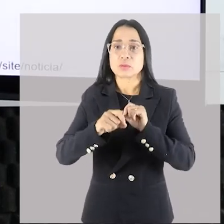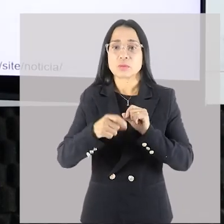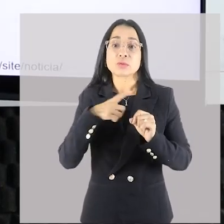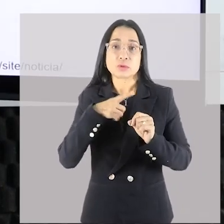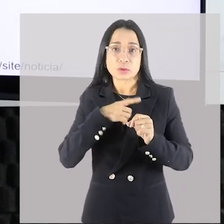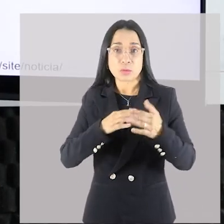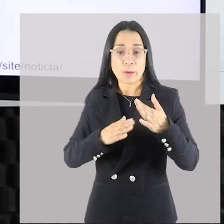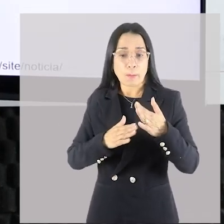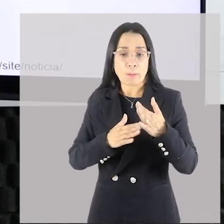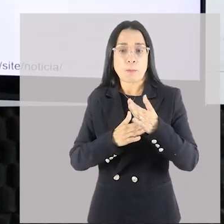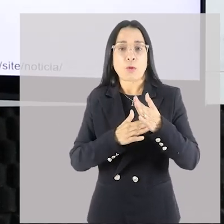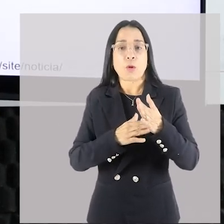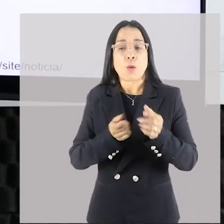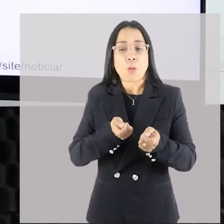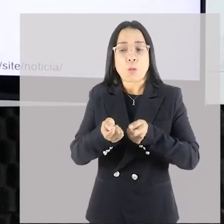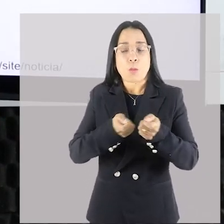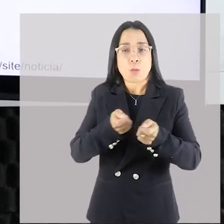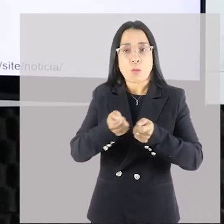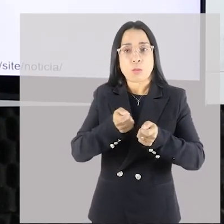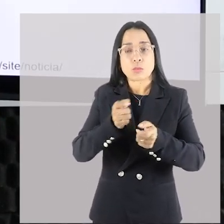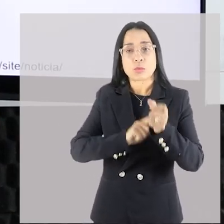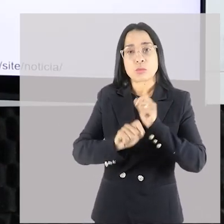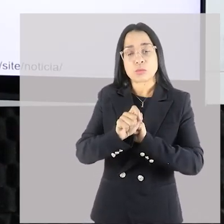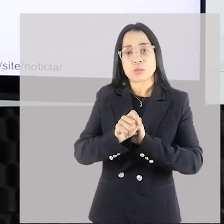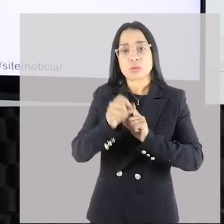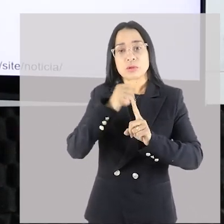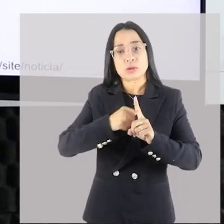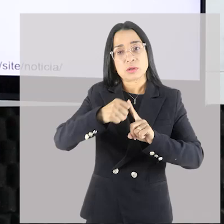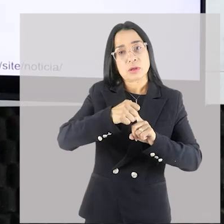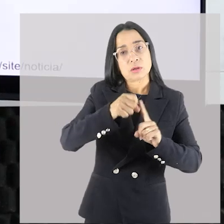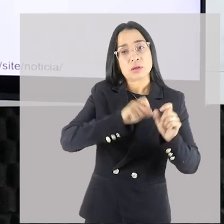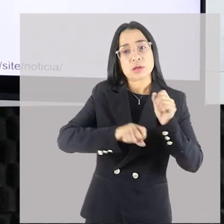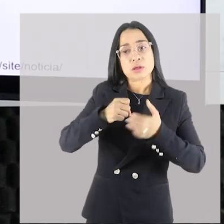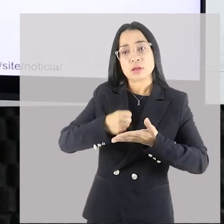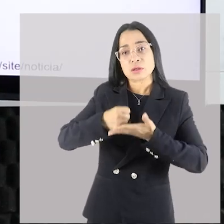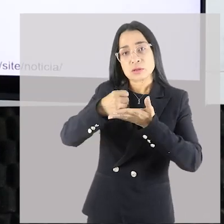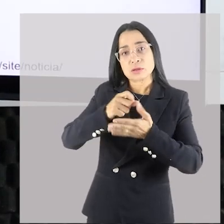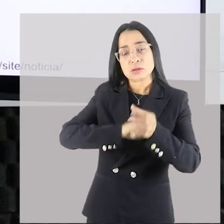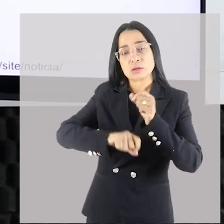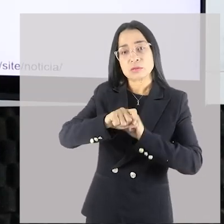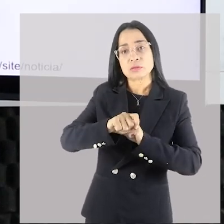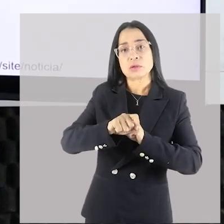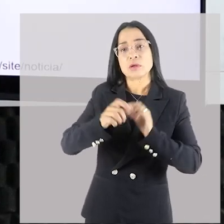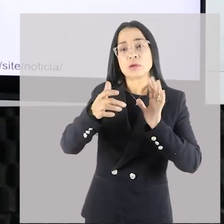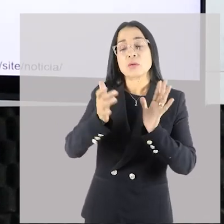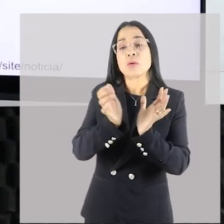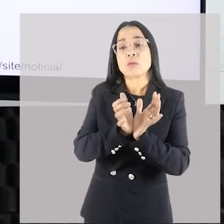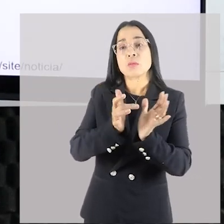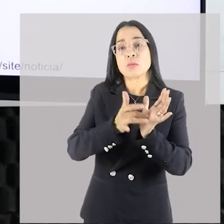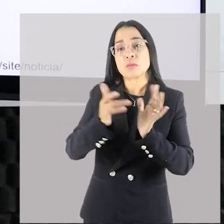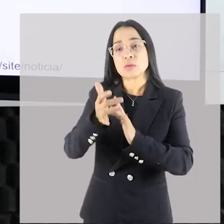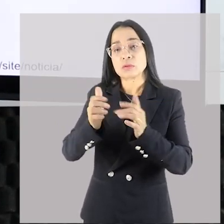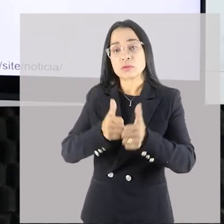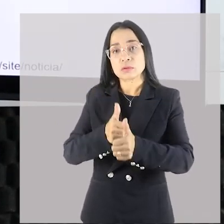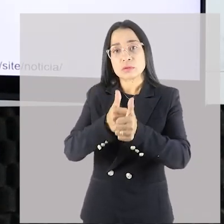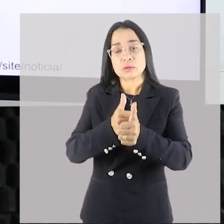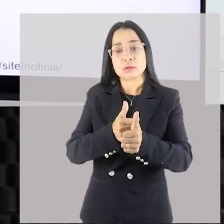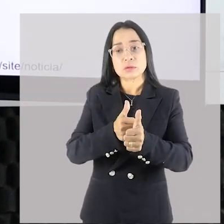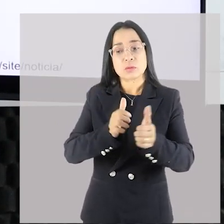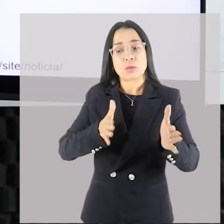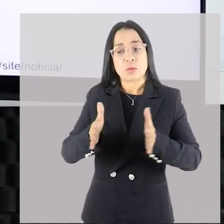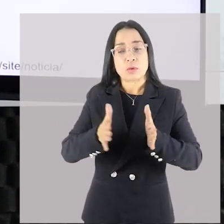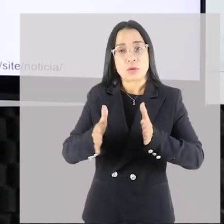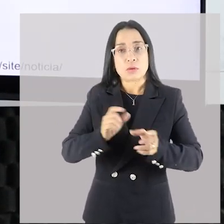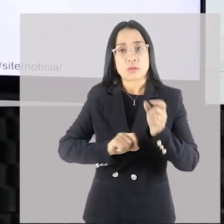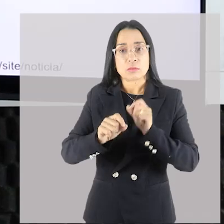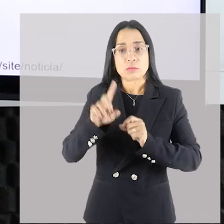controle melhor da sociedade e deram todo o apoio ao cristianismo nessa época. Então, logo após